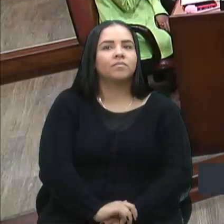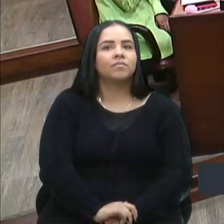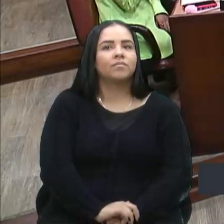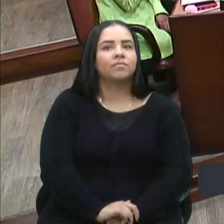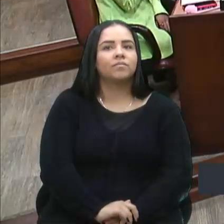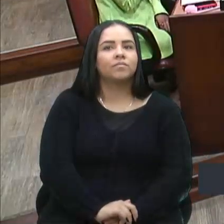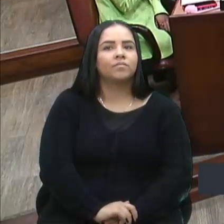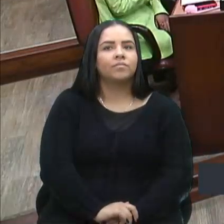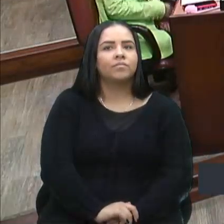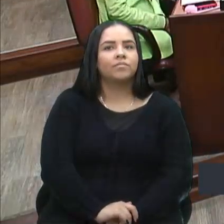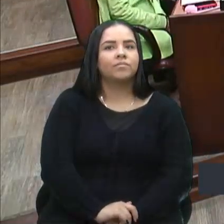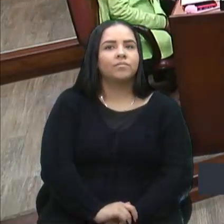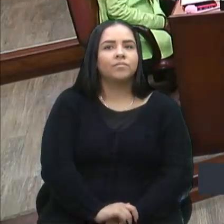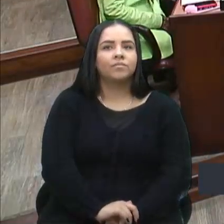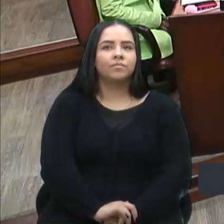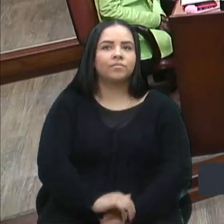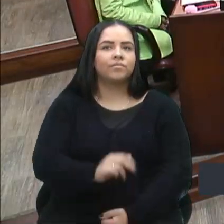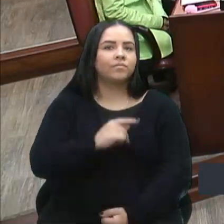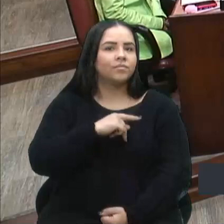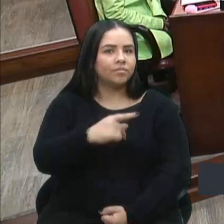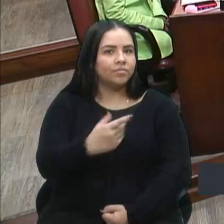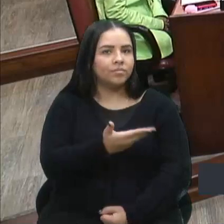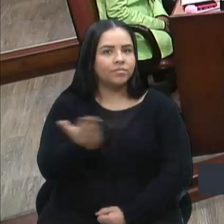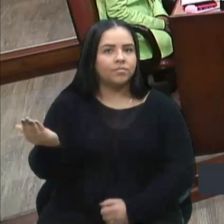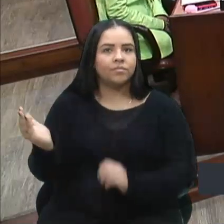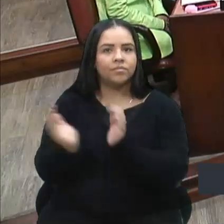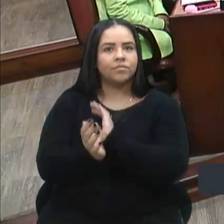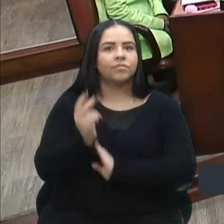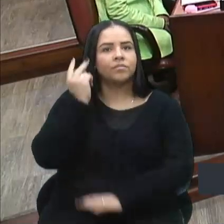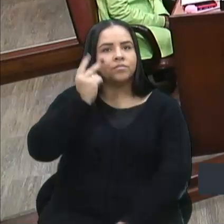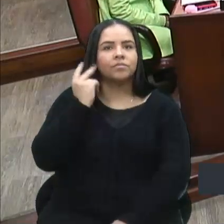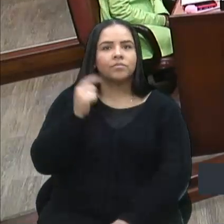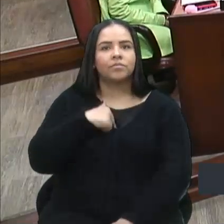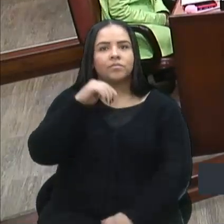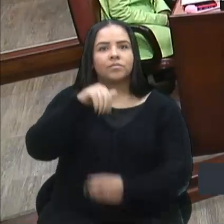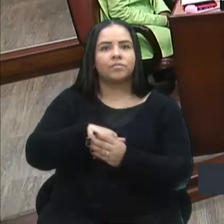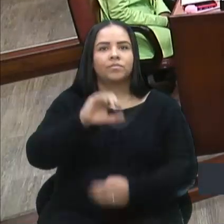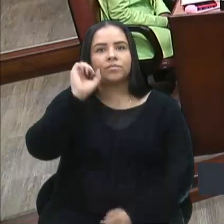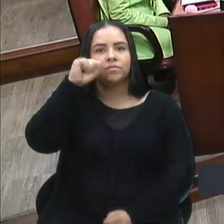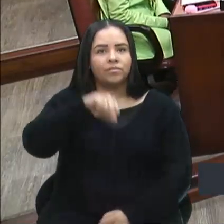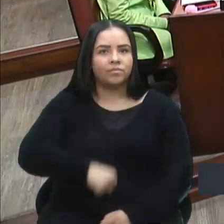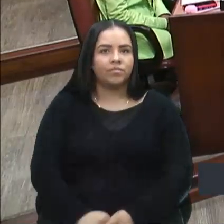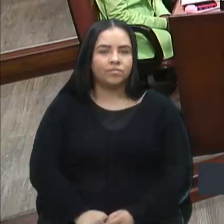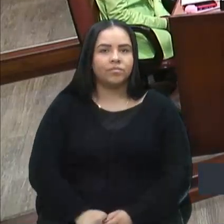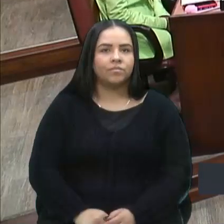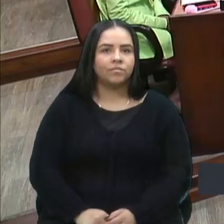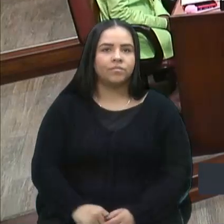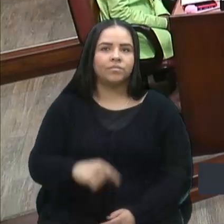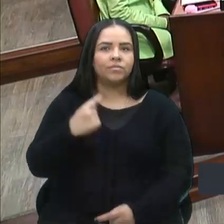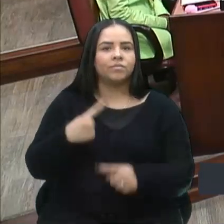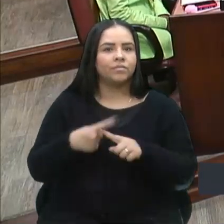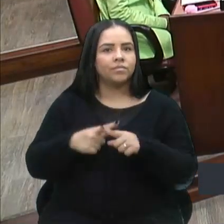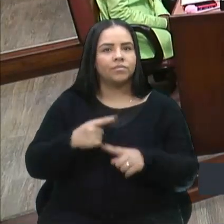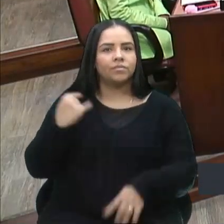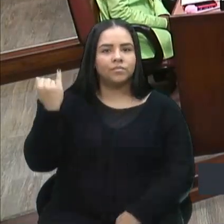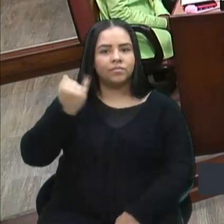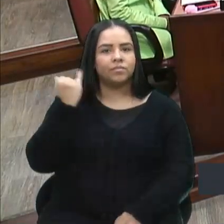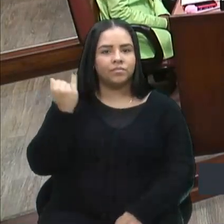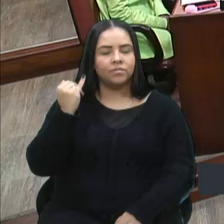Senhora presidente, caros colegas vereadores, votarei favorável pela importância do